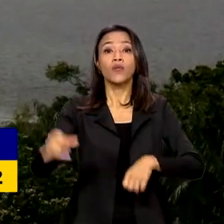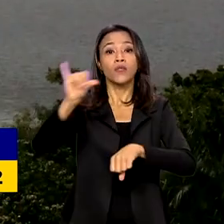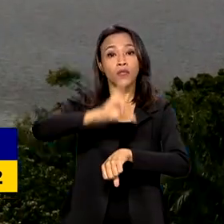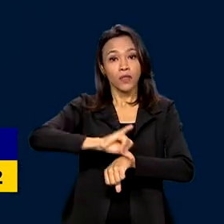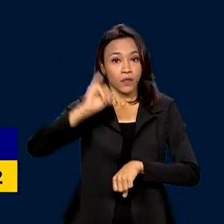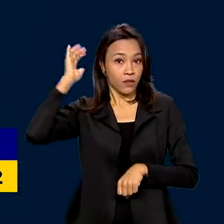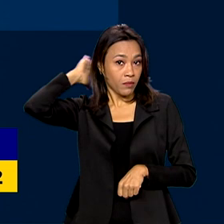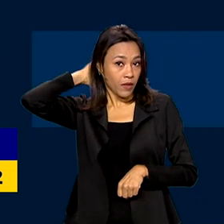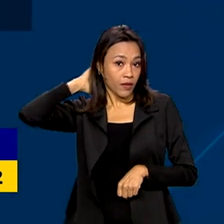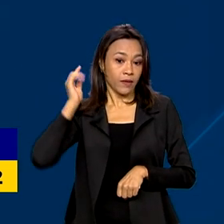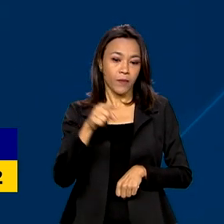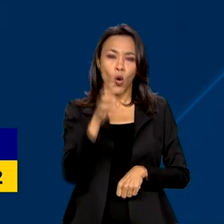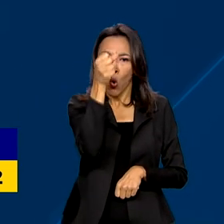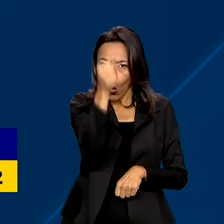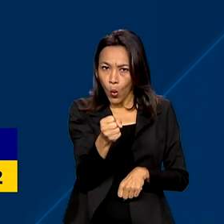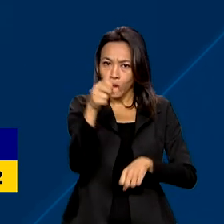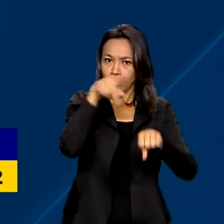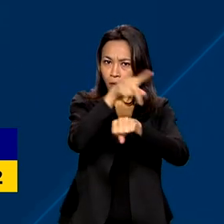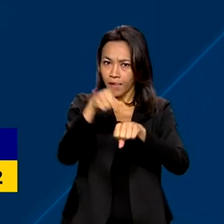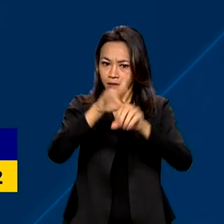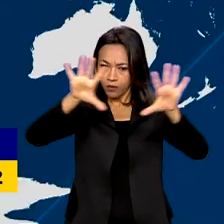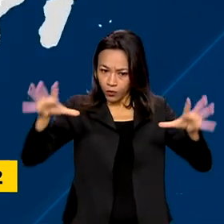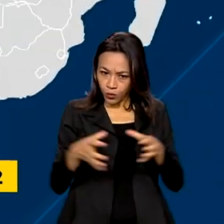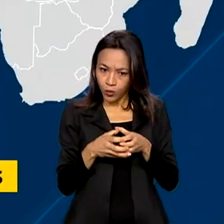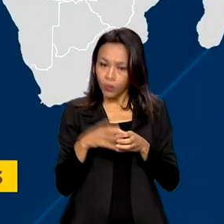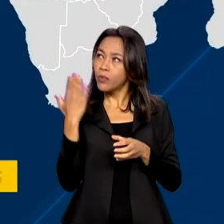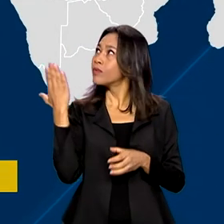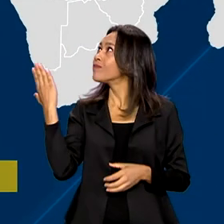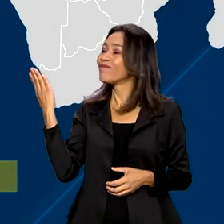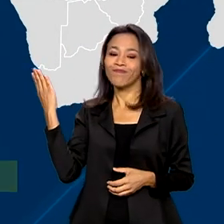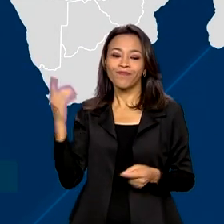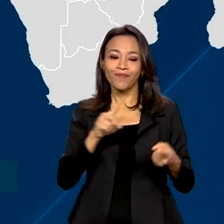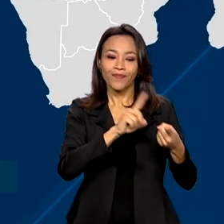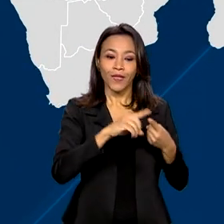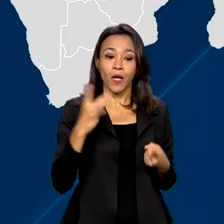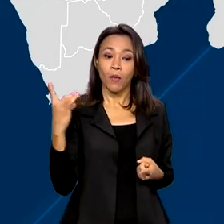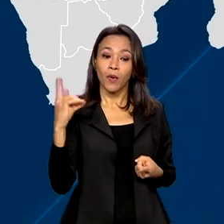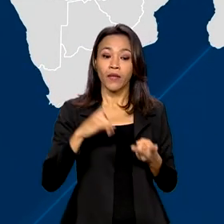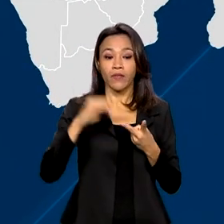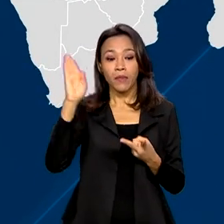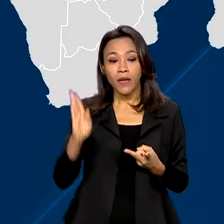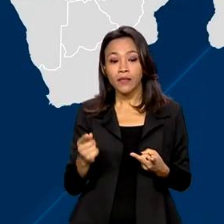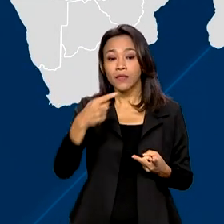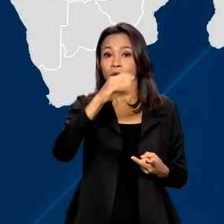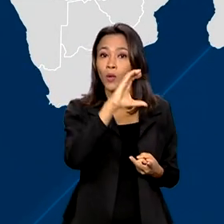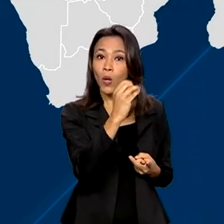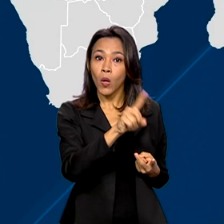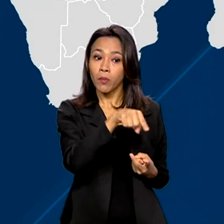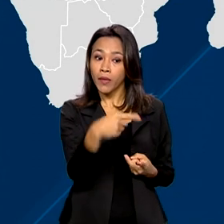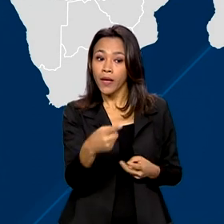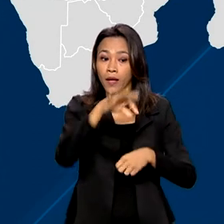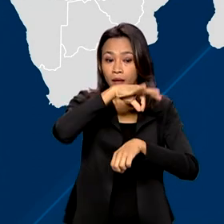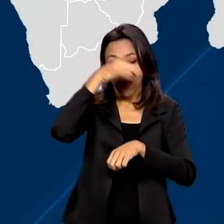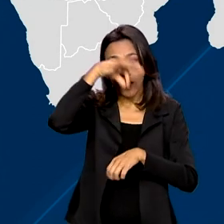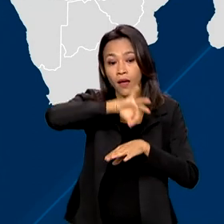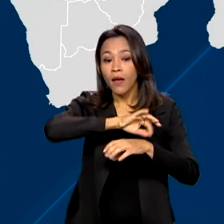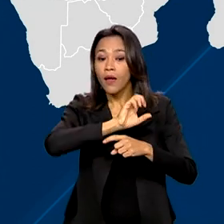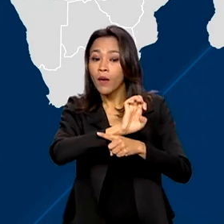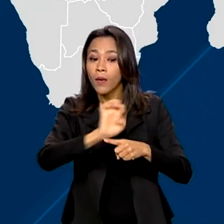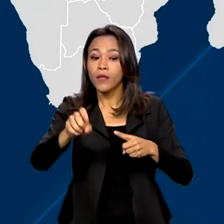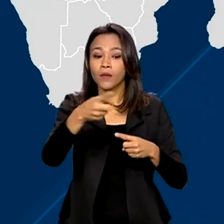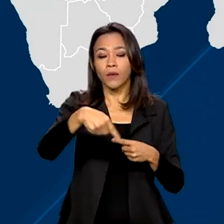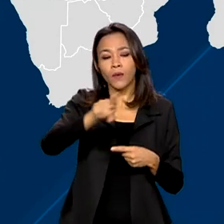Pará. 8 países fazem parte da OTCA: Bolívia, Brasil, Colômbia, Equador, Guiana,